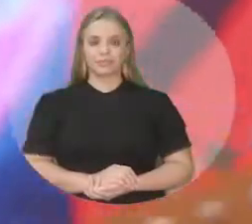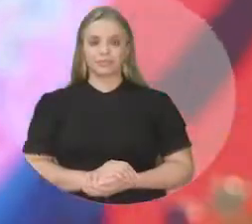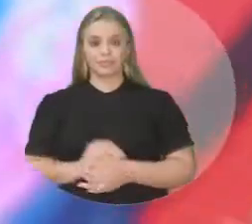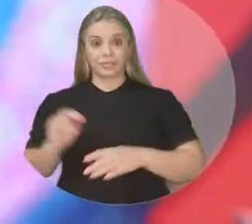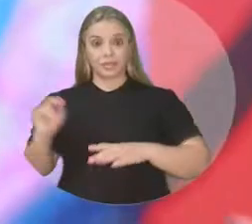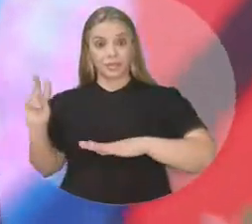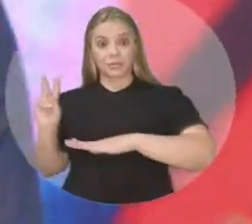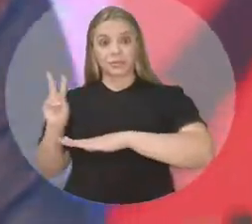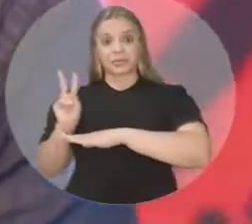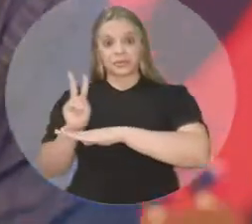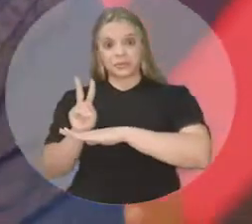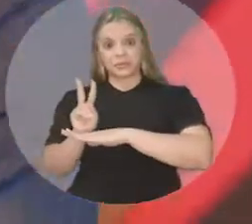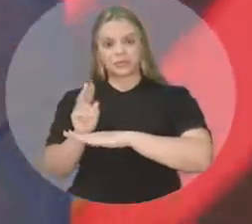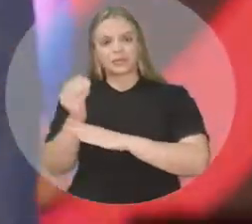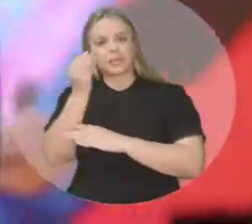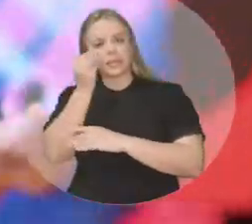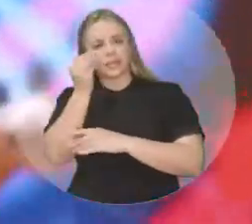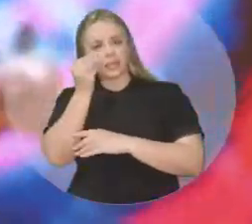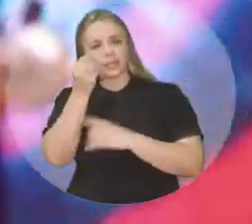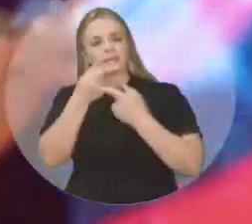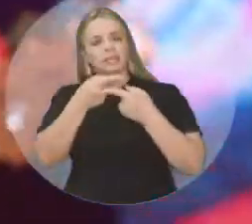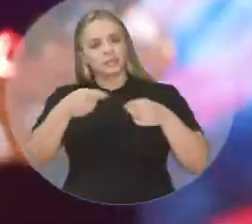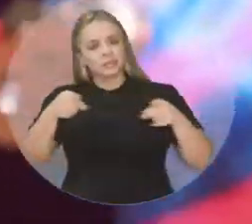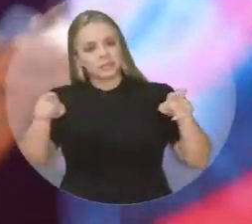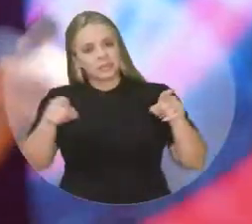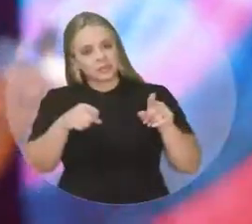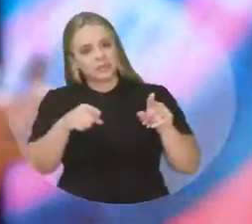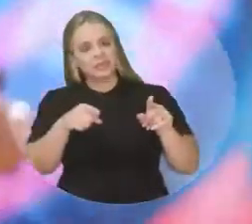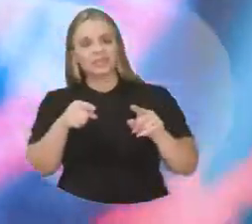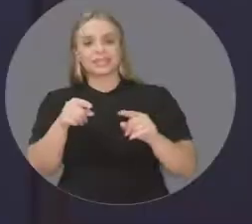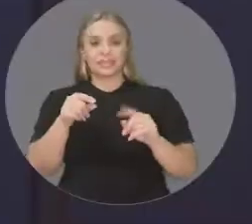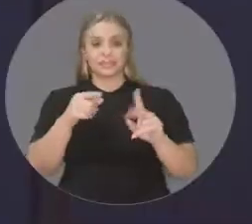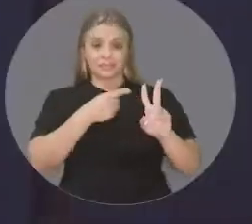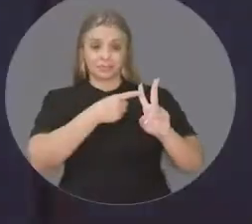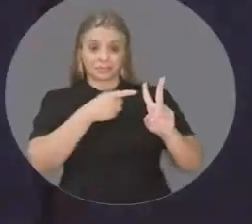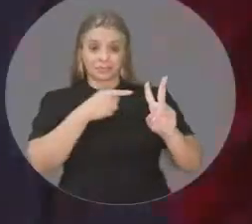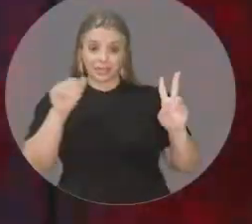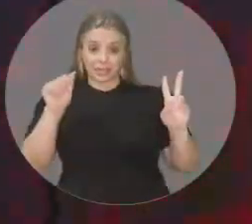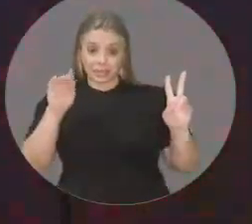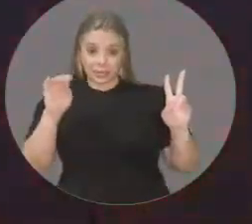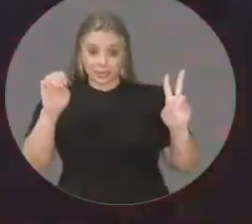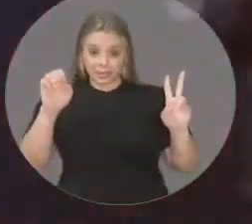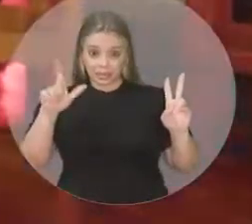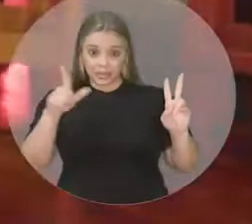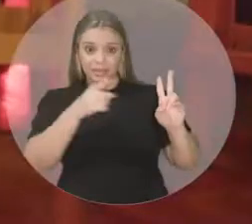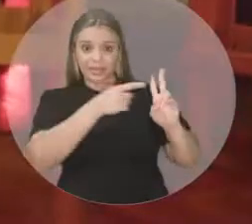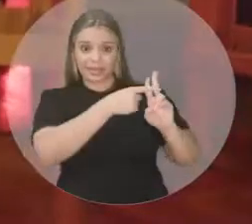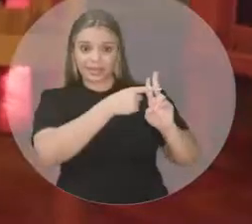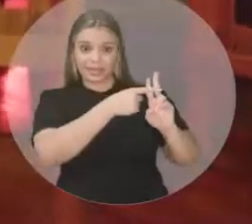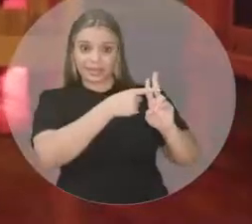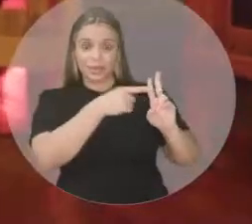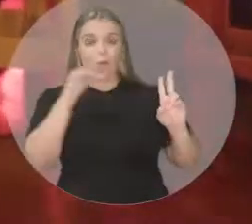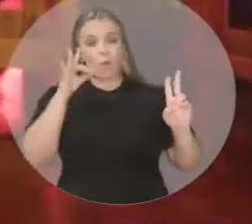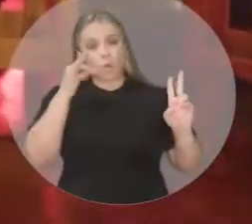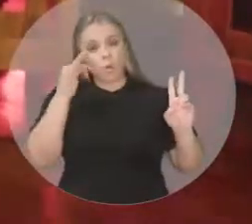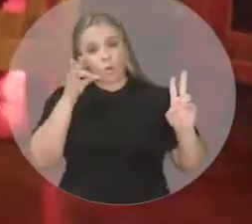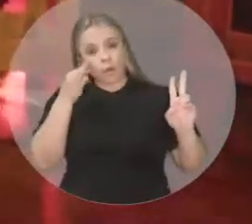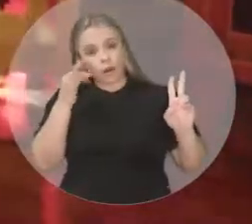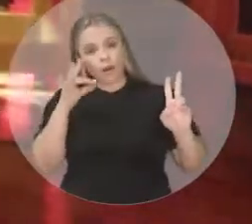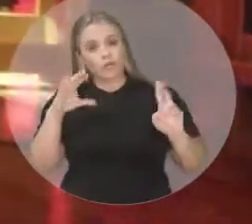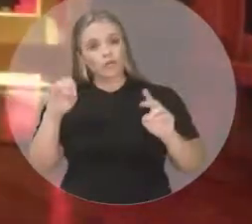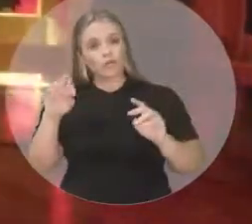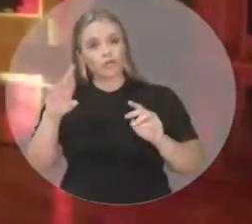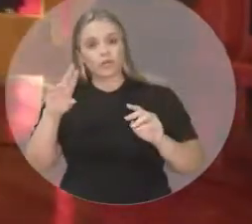Palco pra dois, passagem de som, Flor Ribeirinha, Desert Punk, e eu chegando aqui pra bater um papo com essa